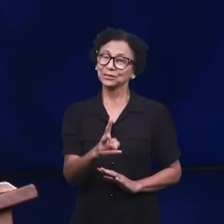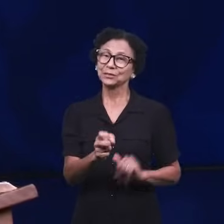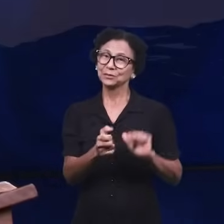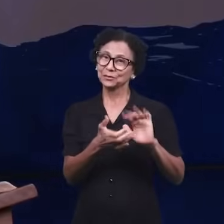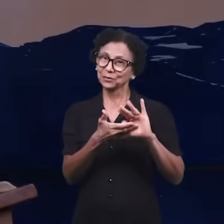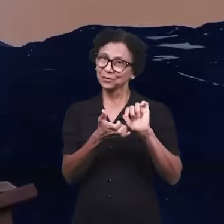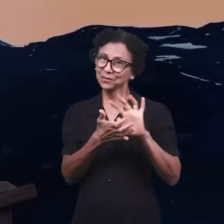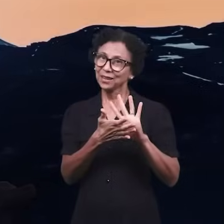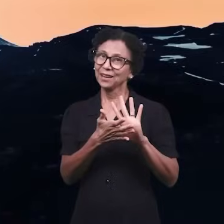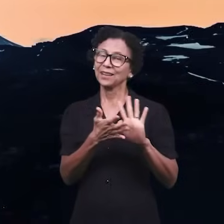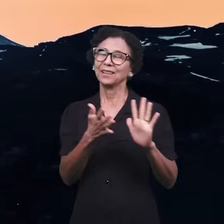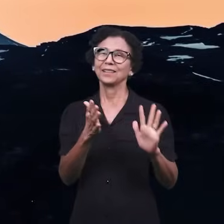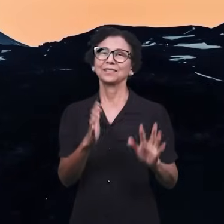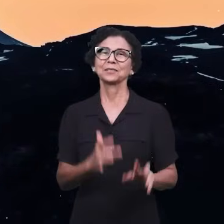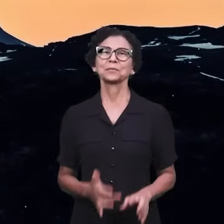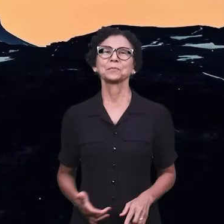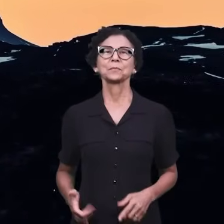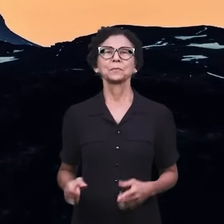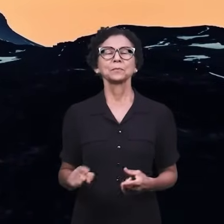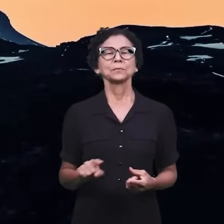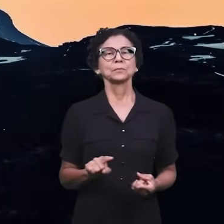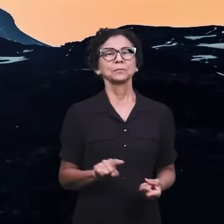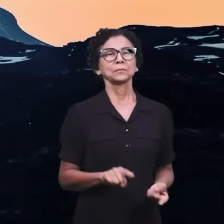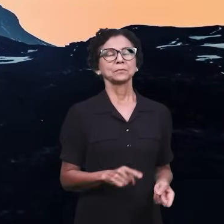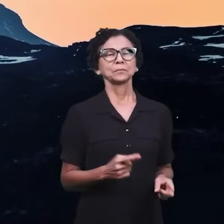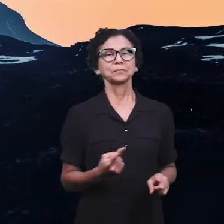nome do Senhor.